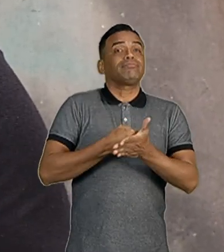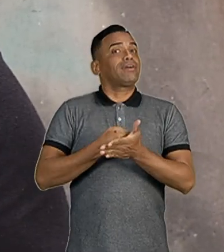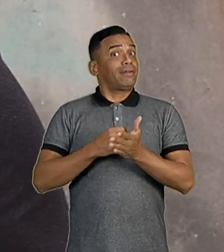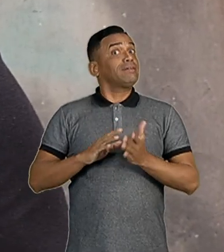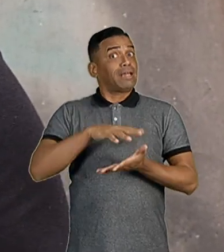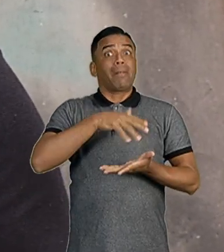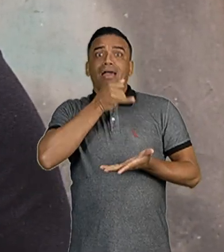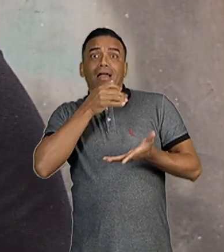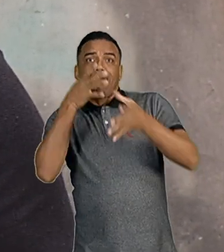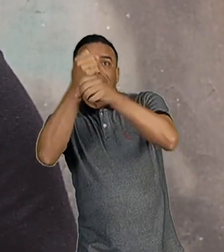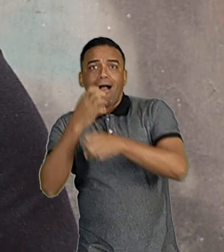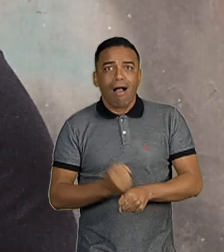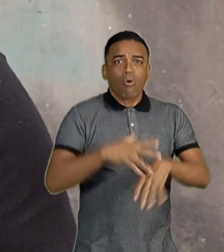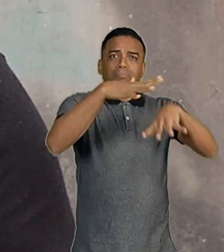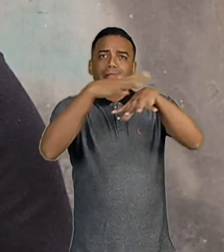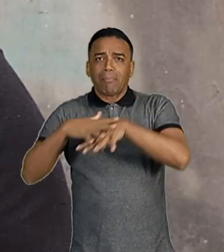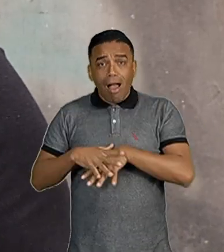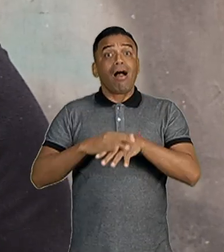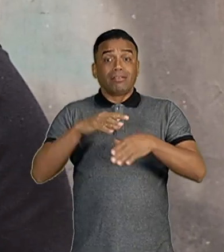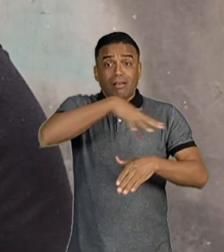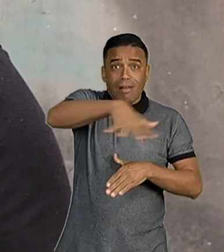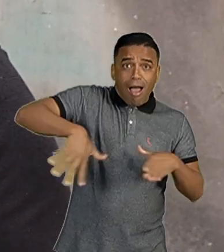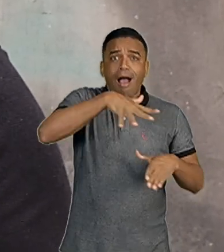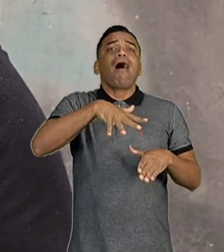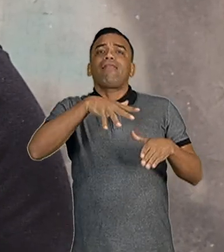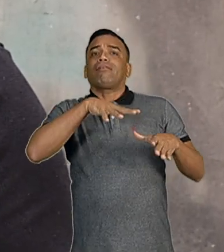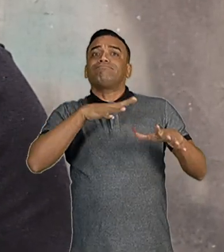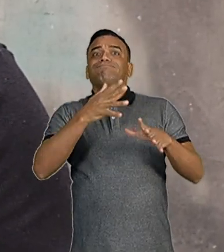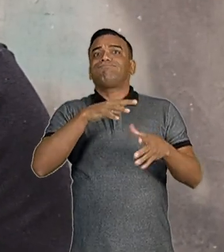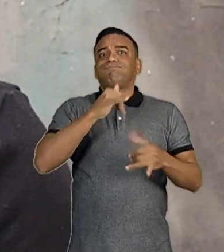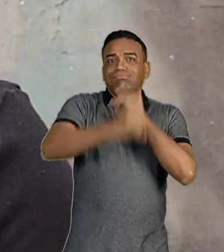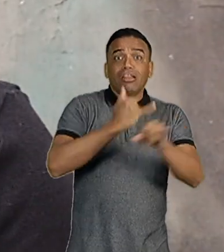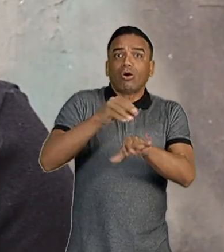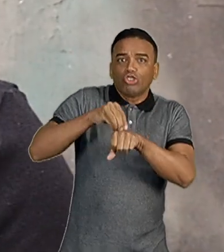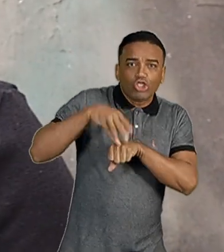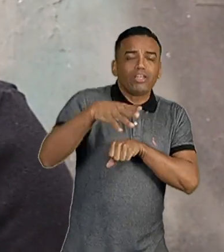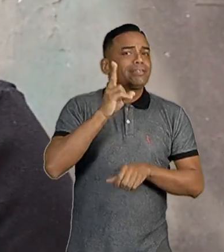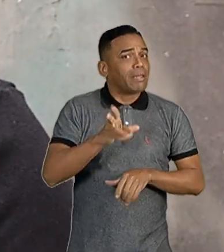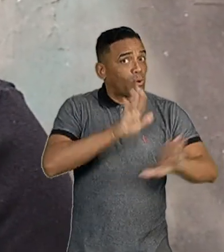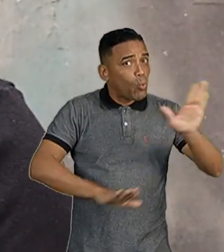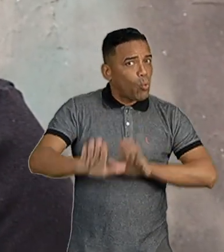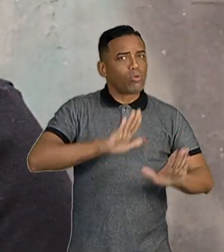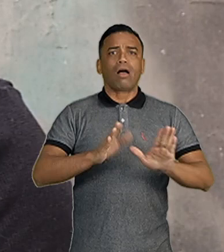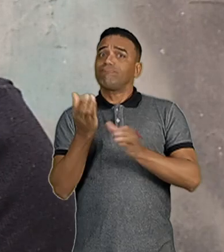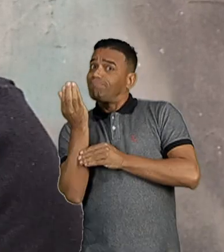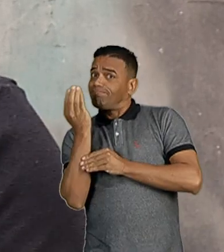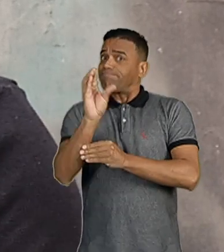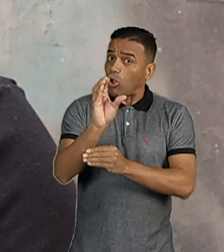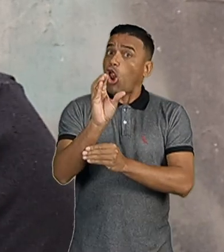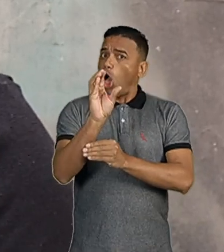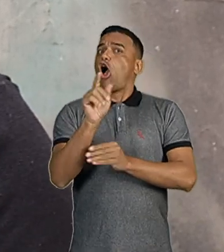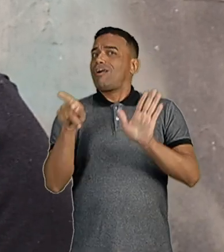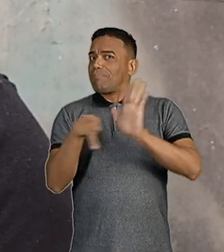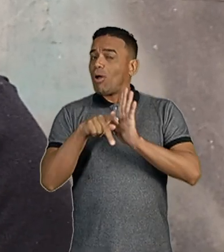de engajamentos, graças às manipulações de algoritmos que existem nesse meio. E aí eu quero te dar uma dica, então, de sempre ter